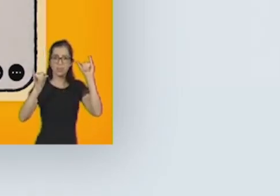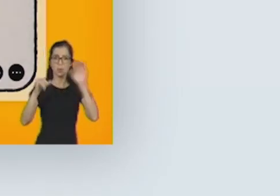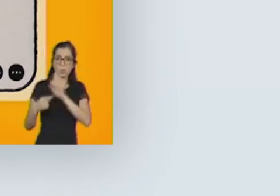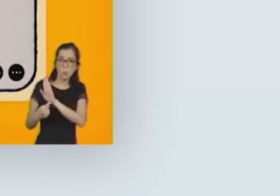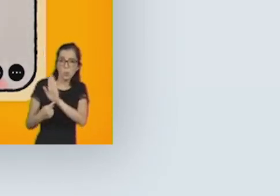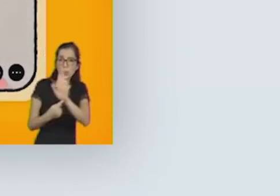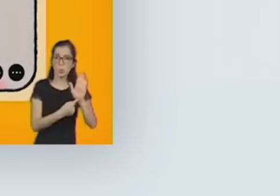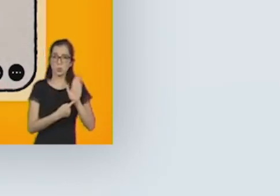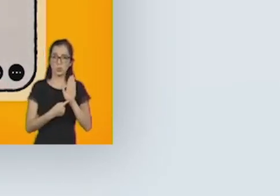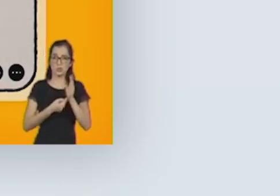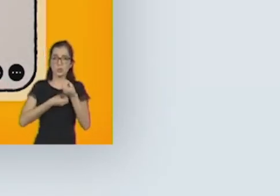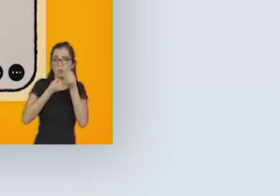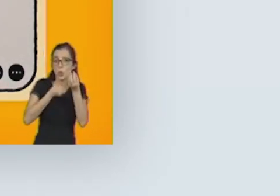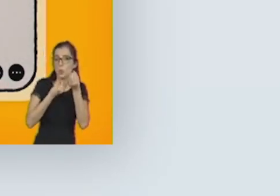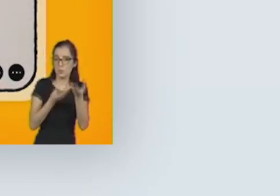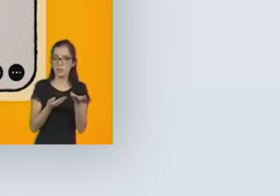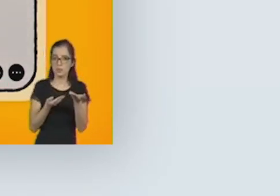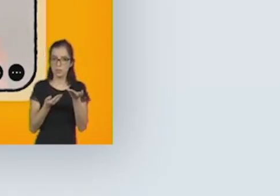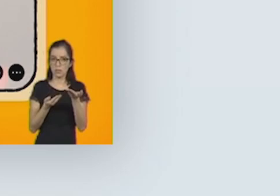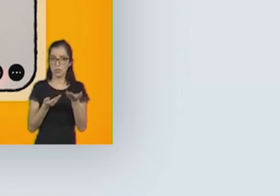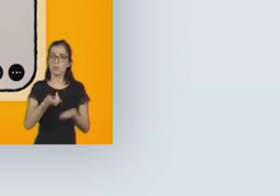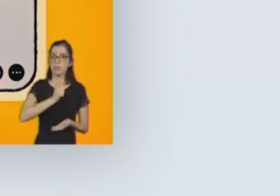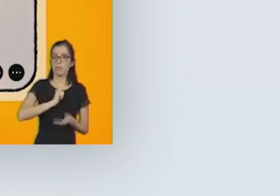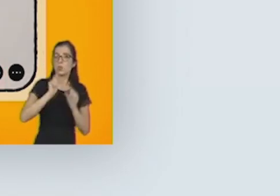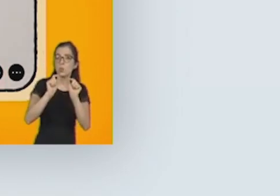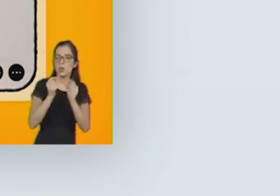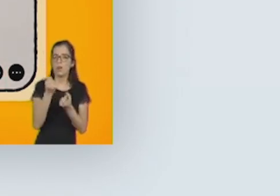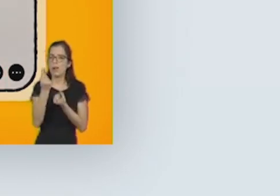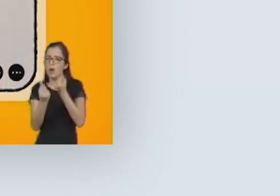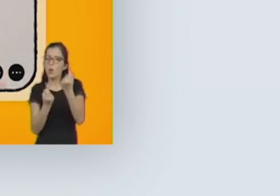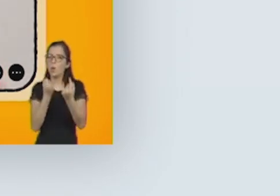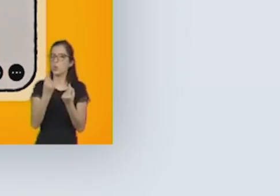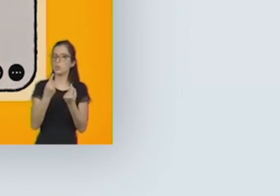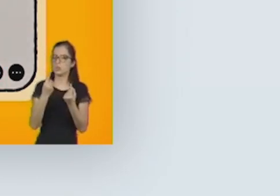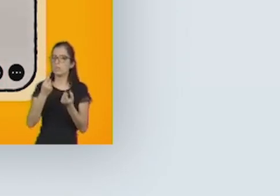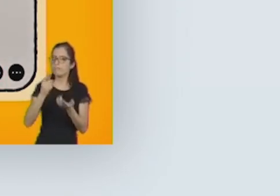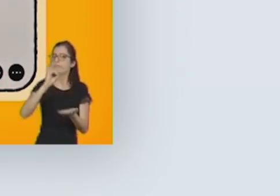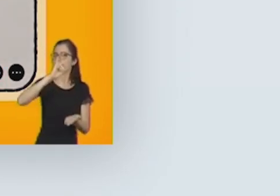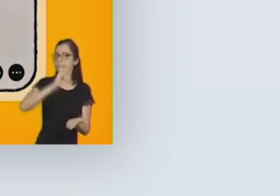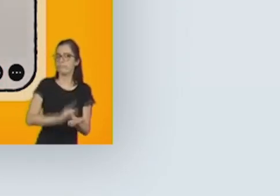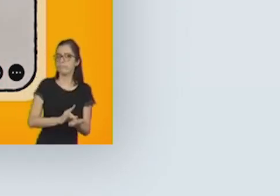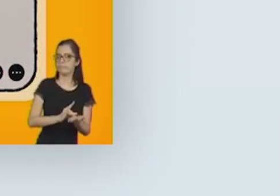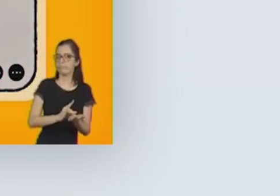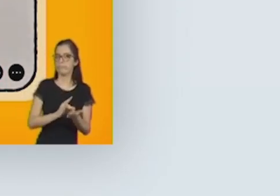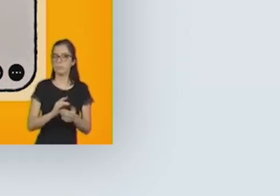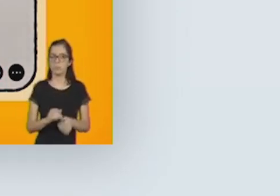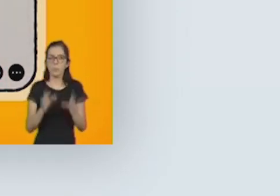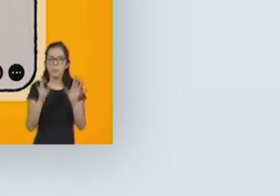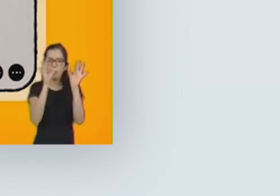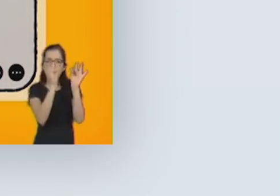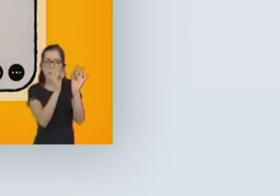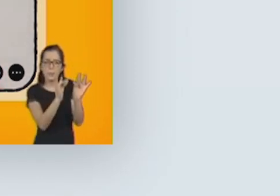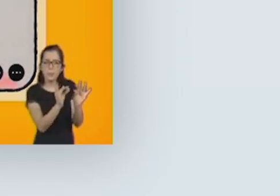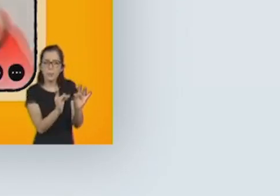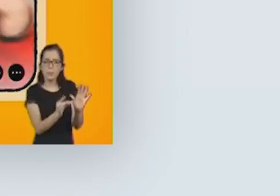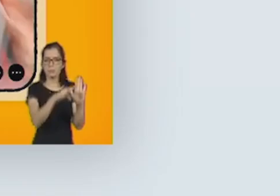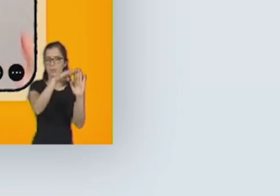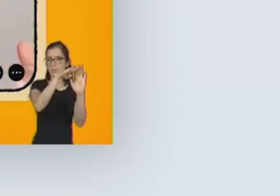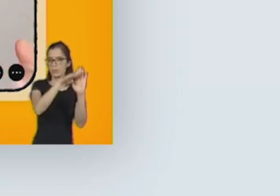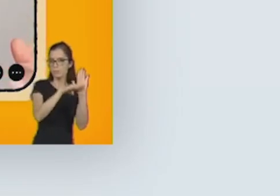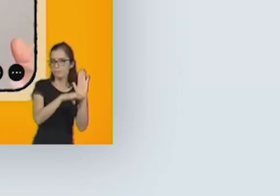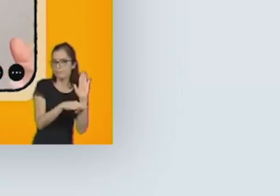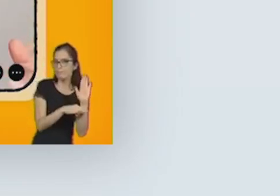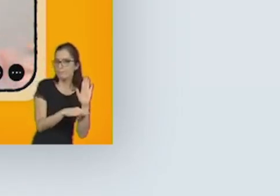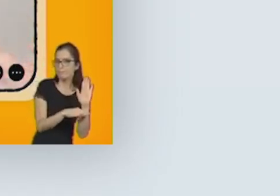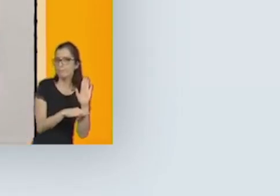trazer a informação, e ela informa de acordo com os fatos que ocorreram. Até mesmo sendo descritivo, descrevendo por detalhes o que